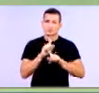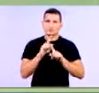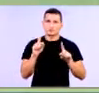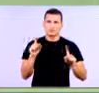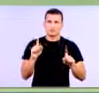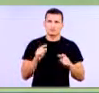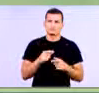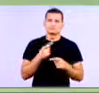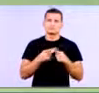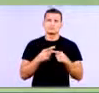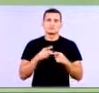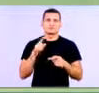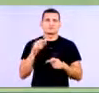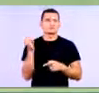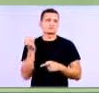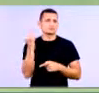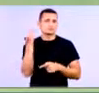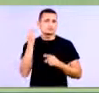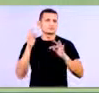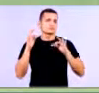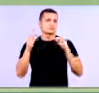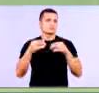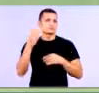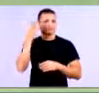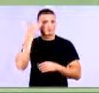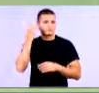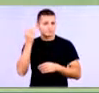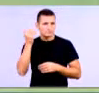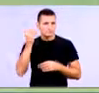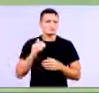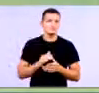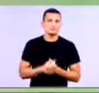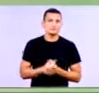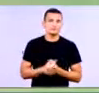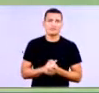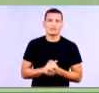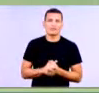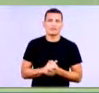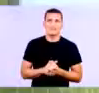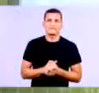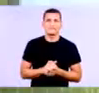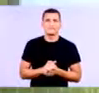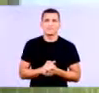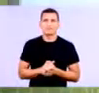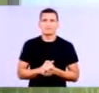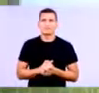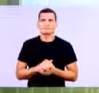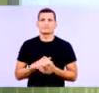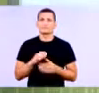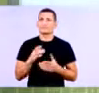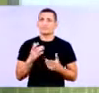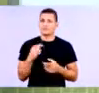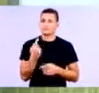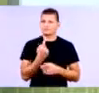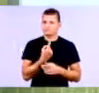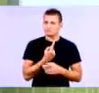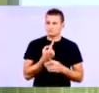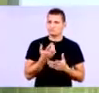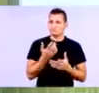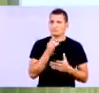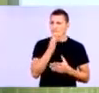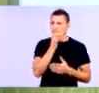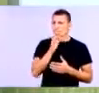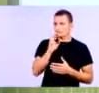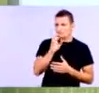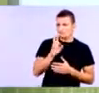Por que isso é importante que todos saibam? Olha, um dos casos que a gente mais observa, né, com relação à